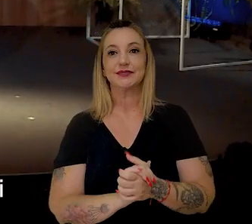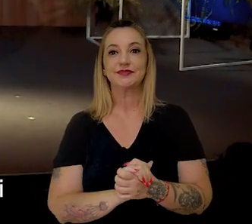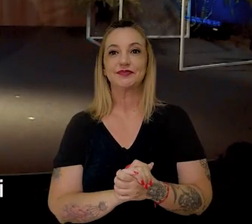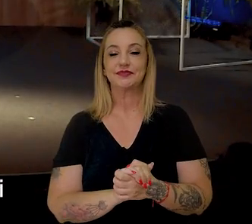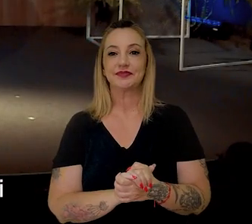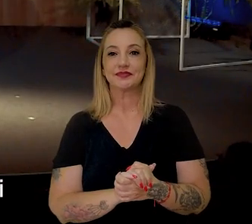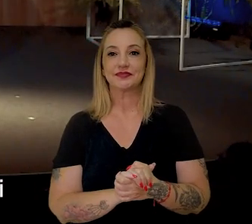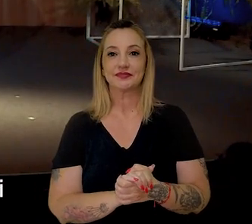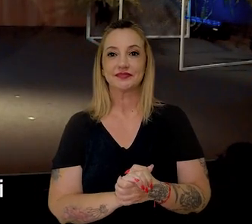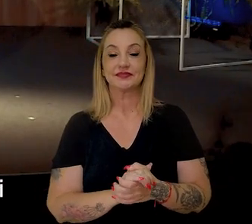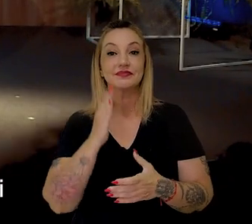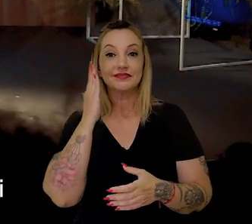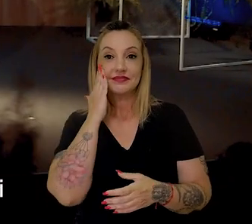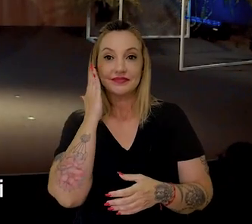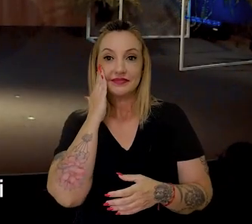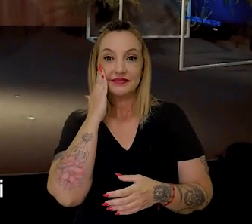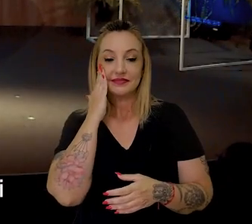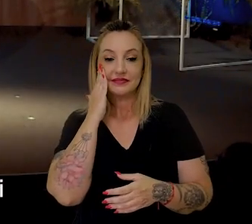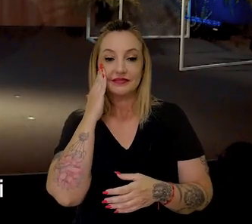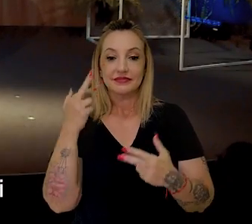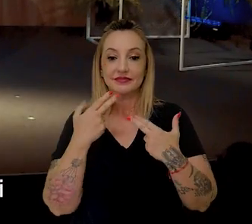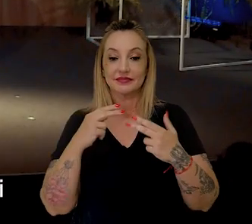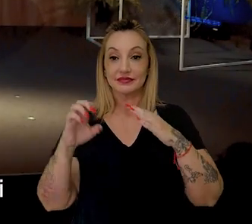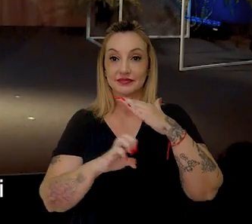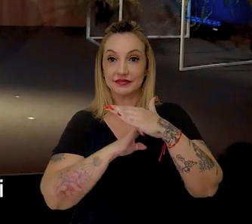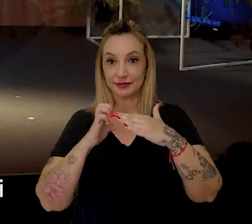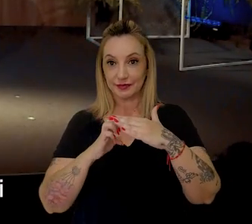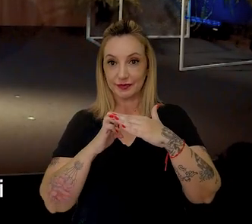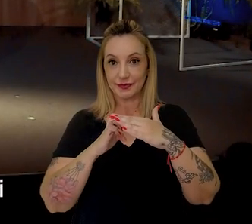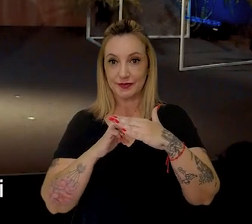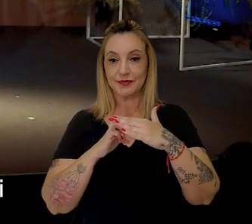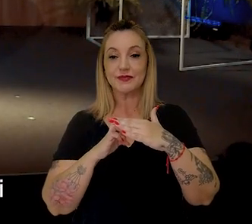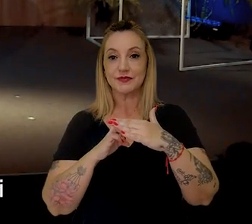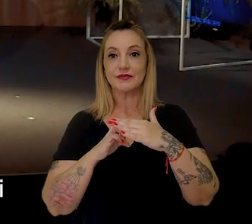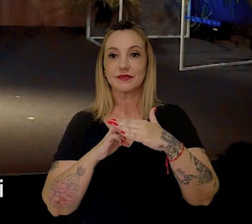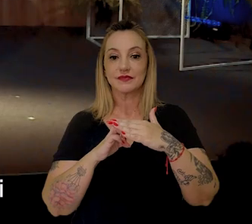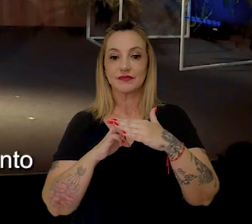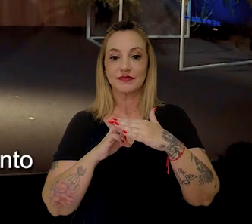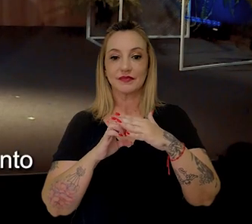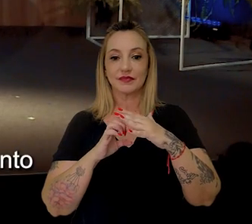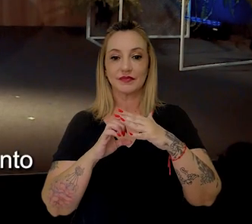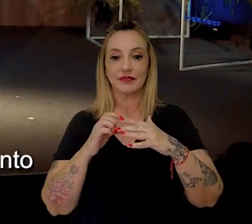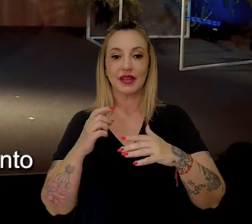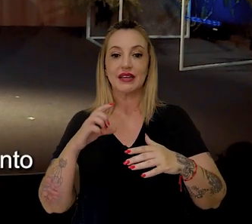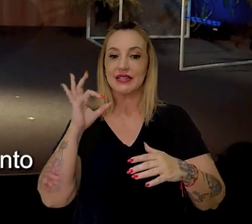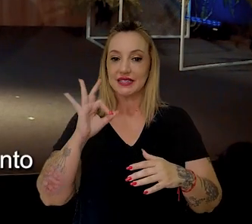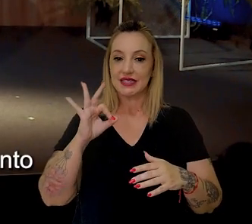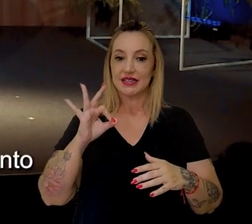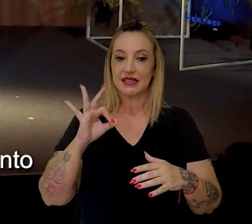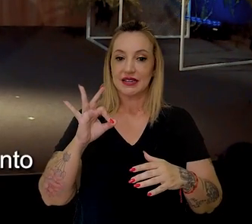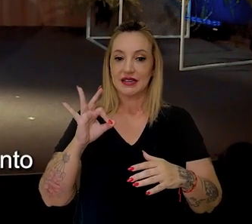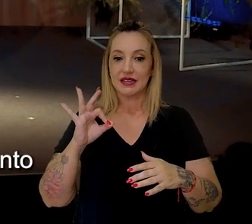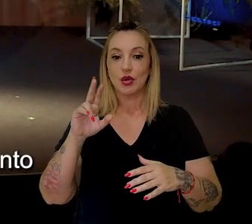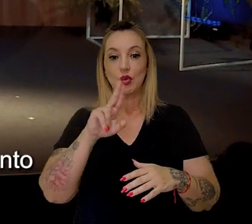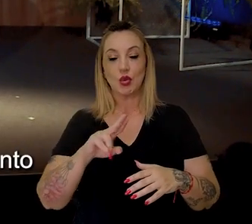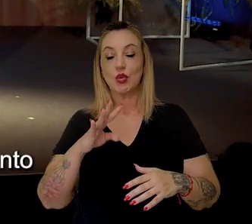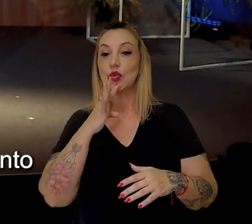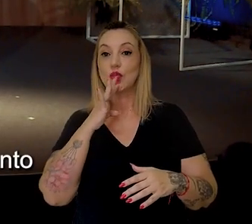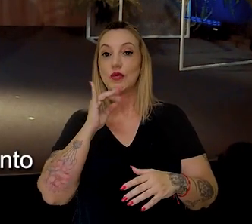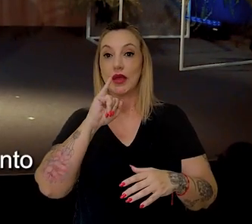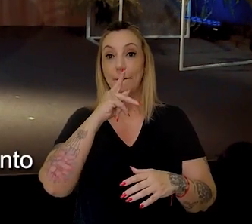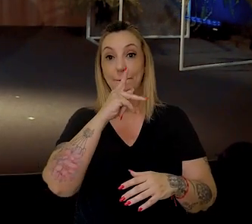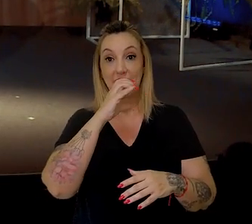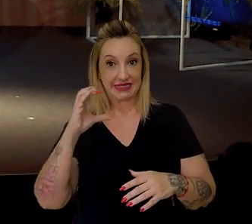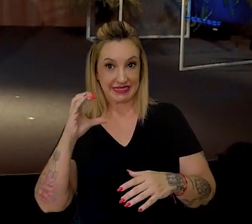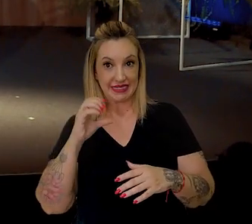eh saiba que a todas as empresas aqui eh eh tem certeza que usam do conhecimento que